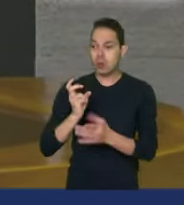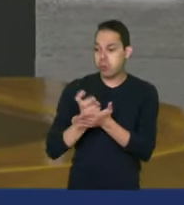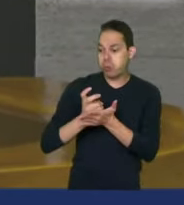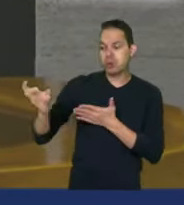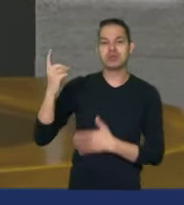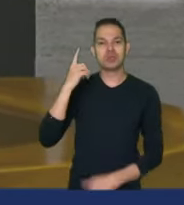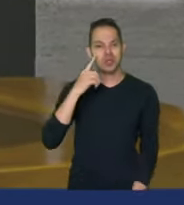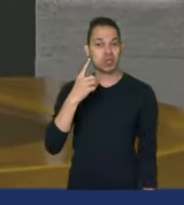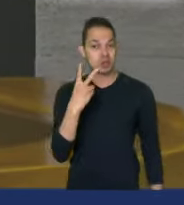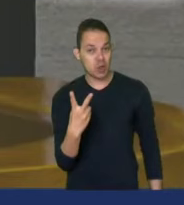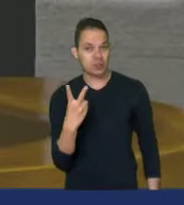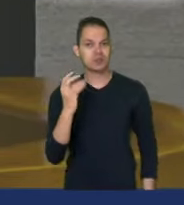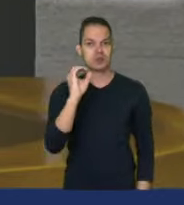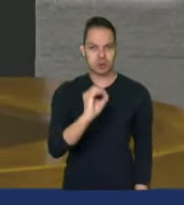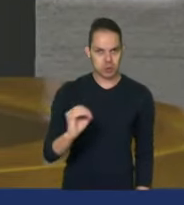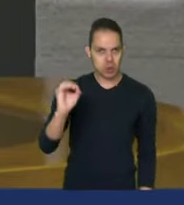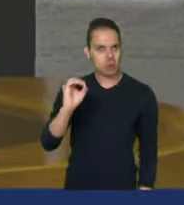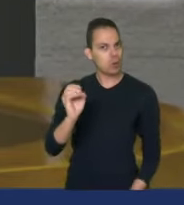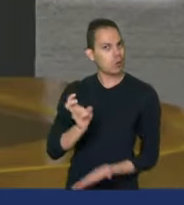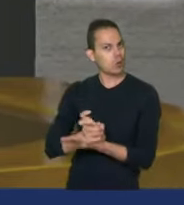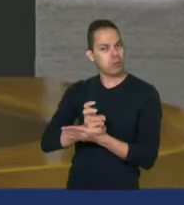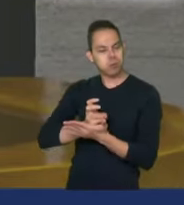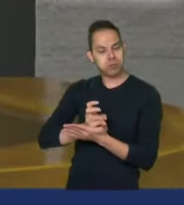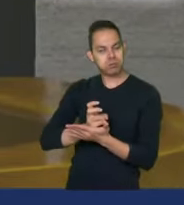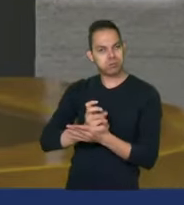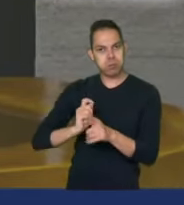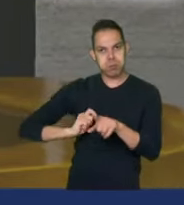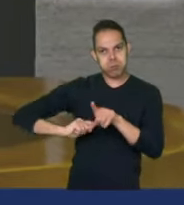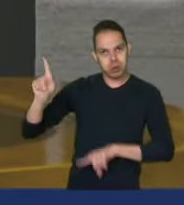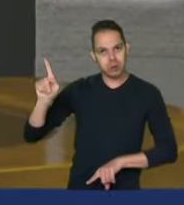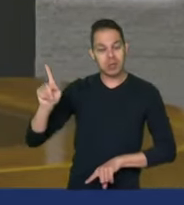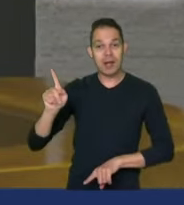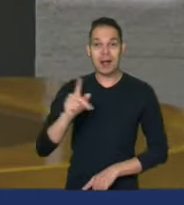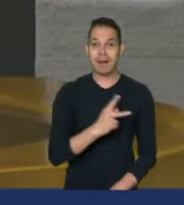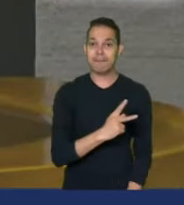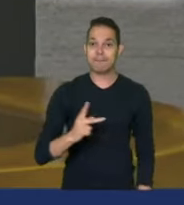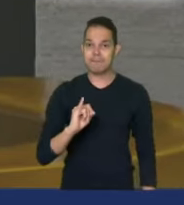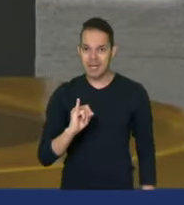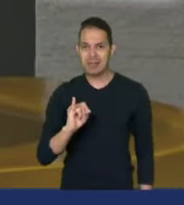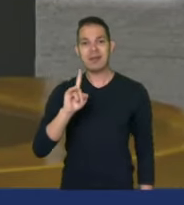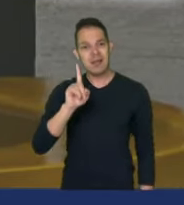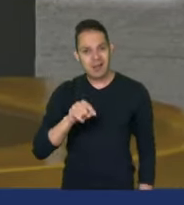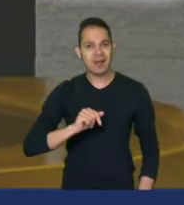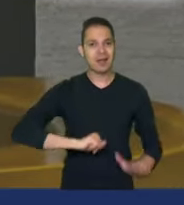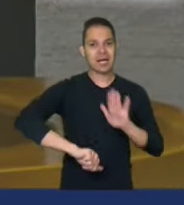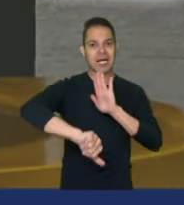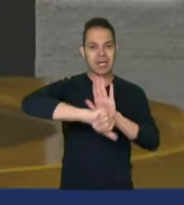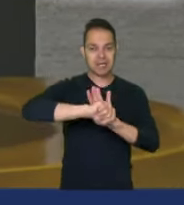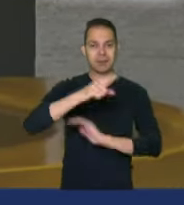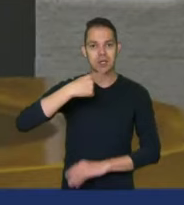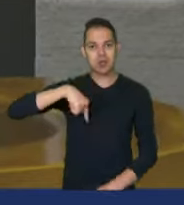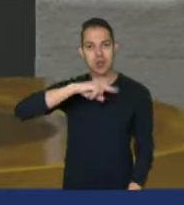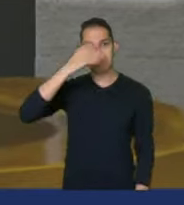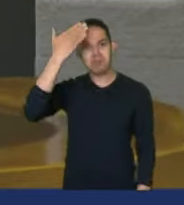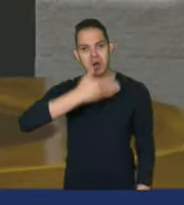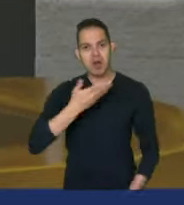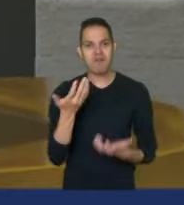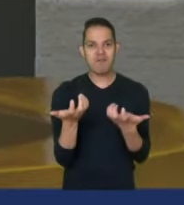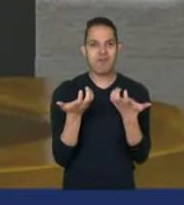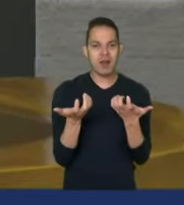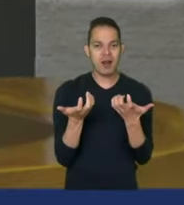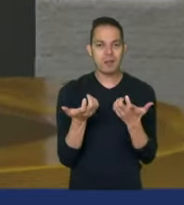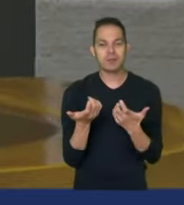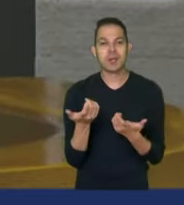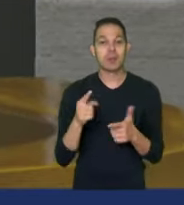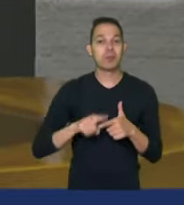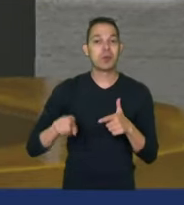outubro. Então, a PPI é um crime. E nós queremos provar que a origem dos problemas